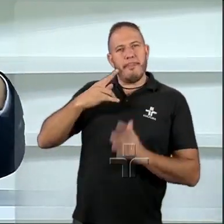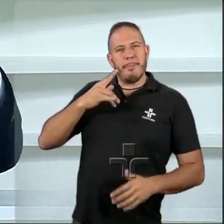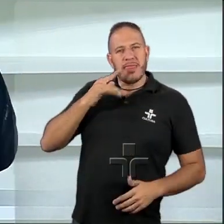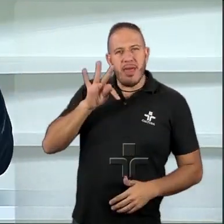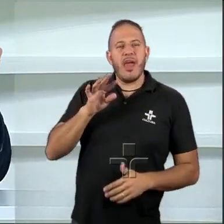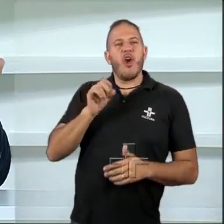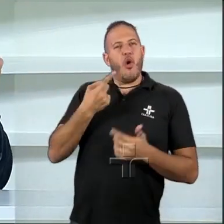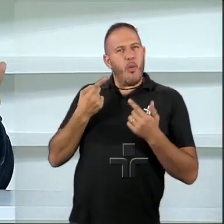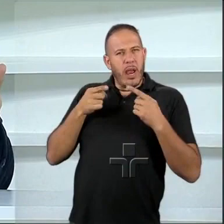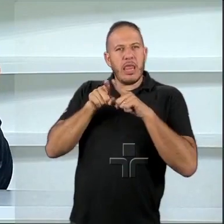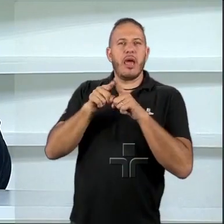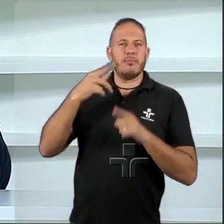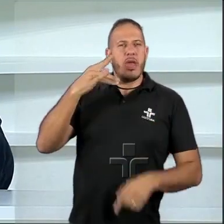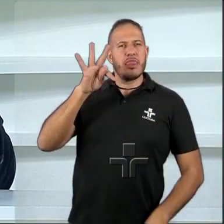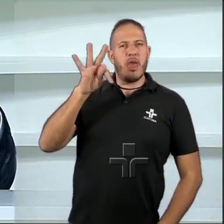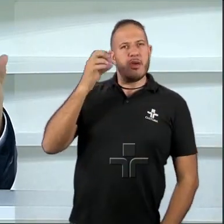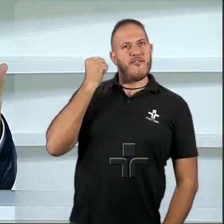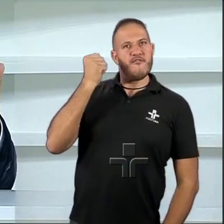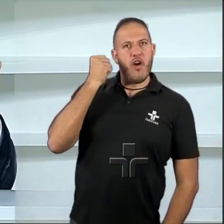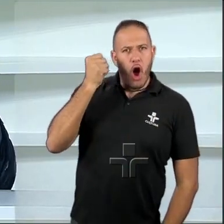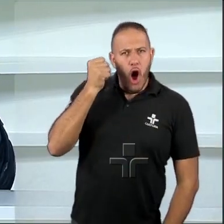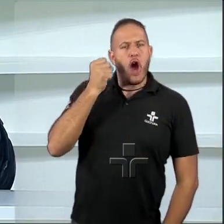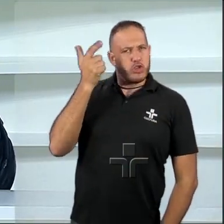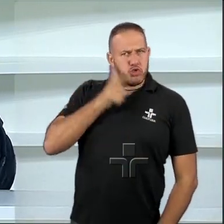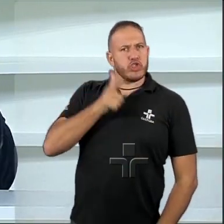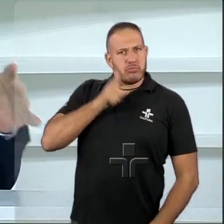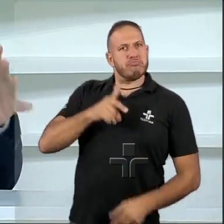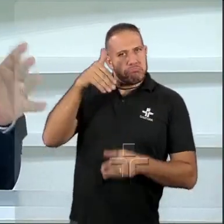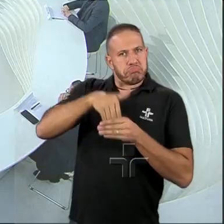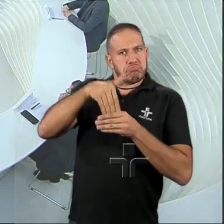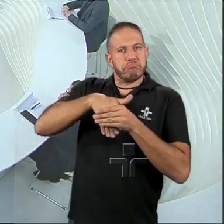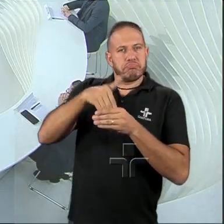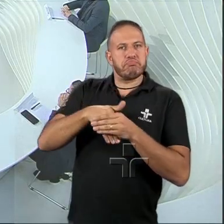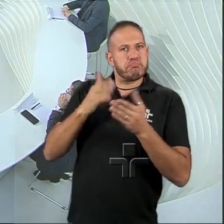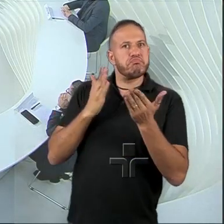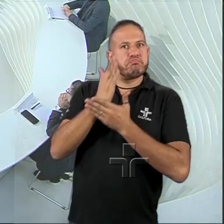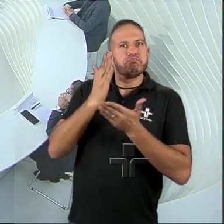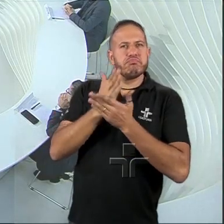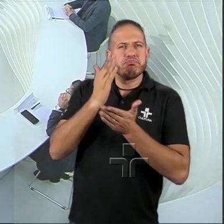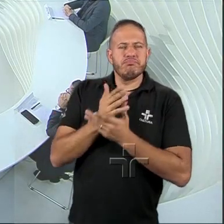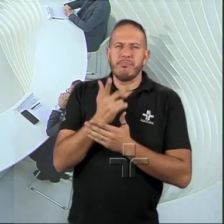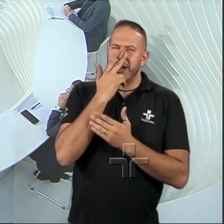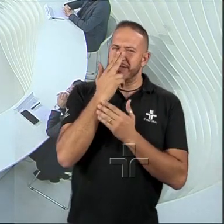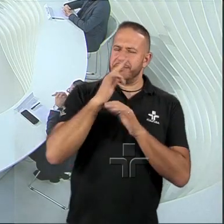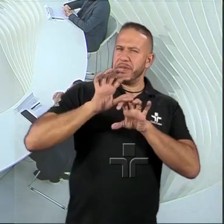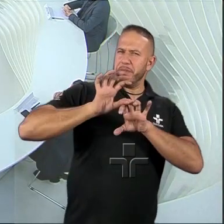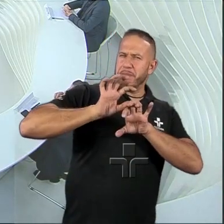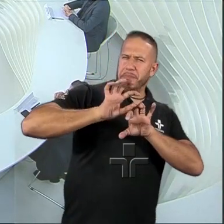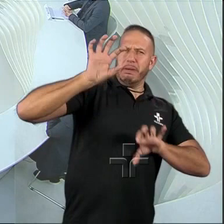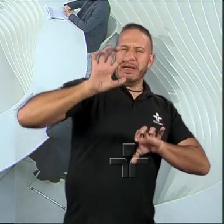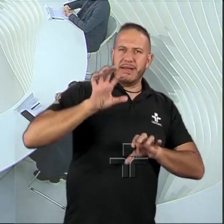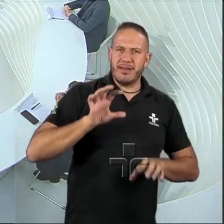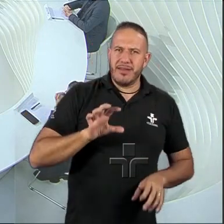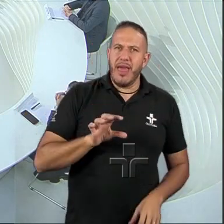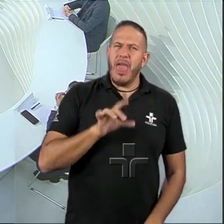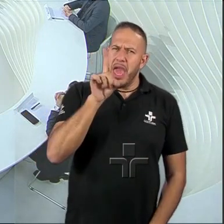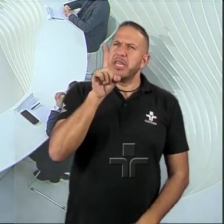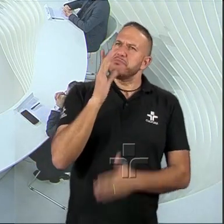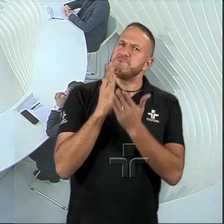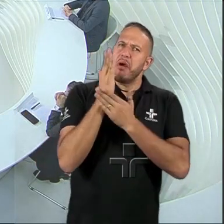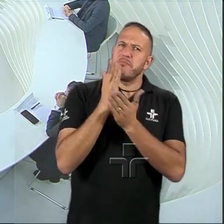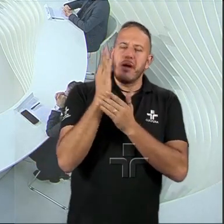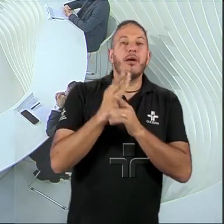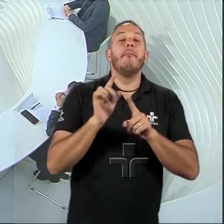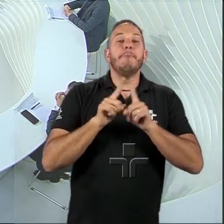PT confirmados, né, reeleitos, né, uma coisa meio esquizofrênica. Eles foram aprovados,